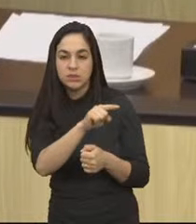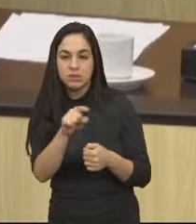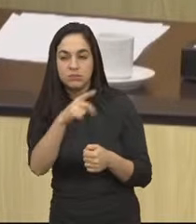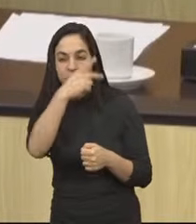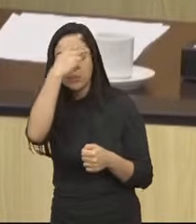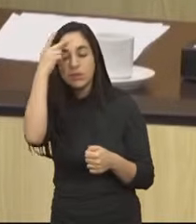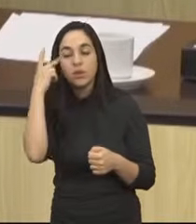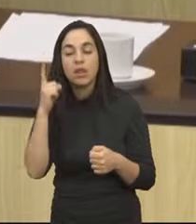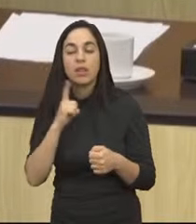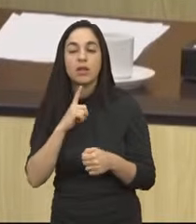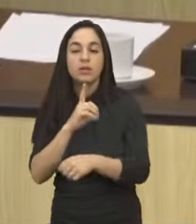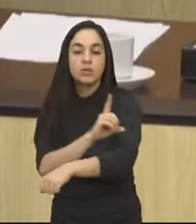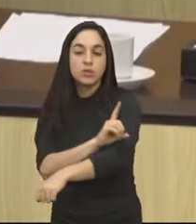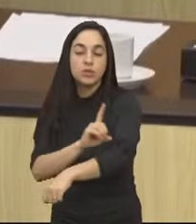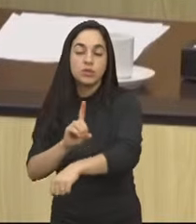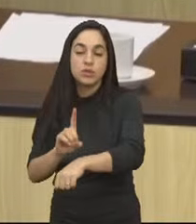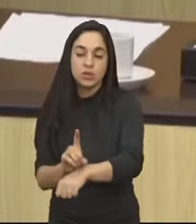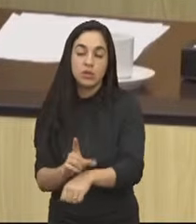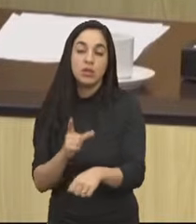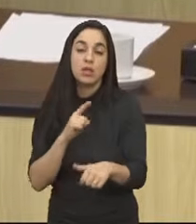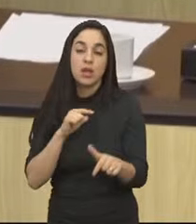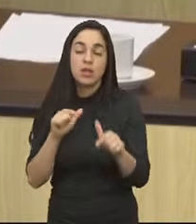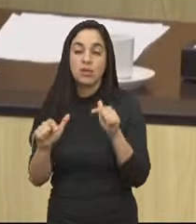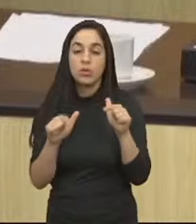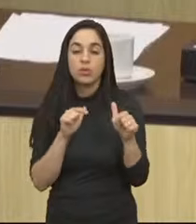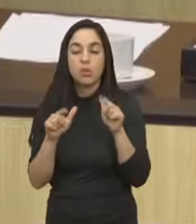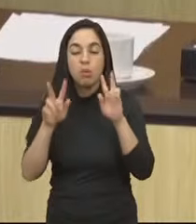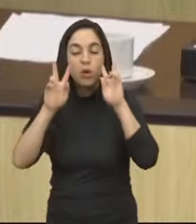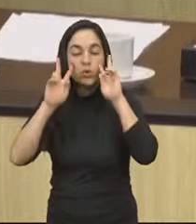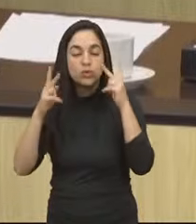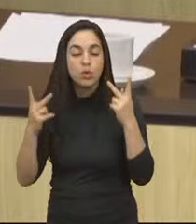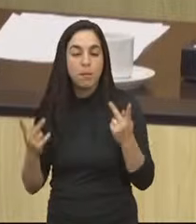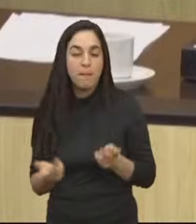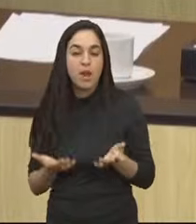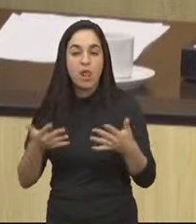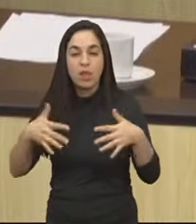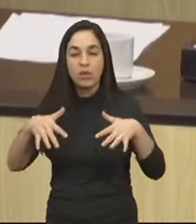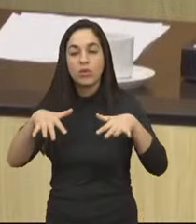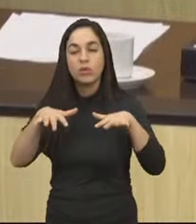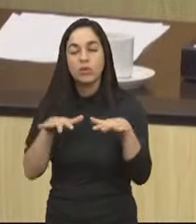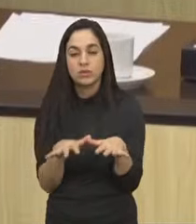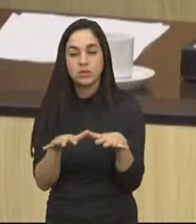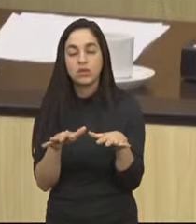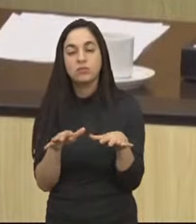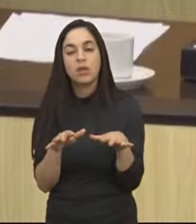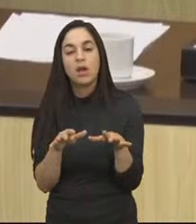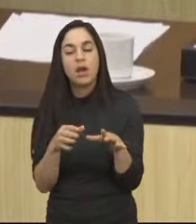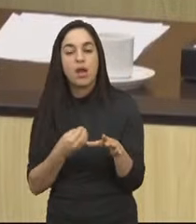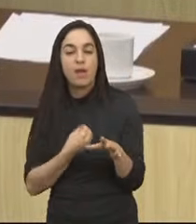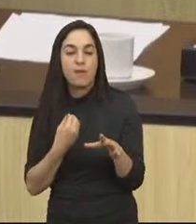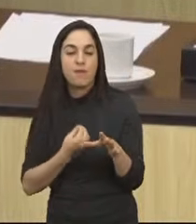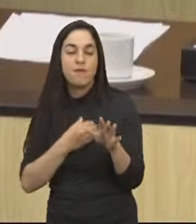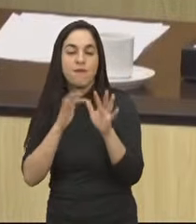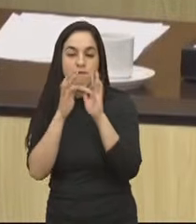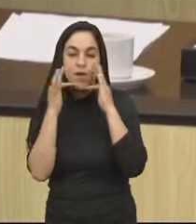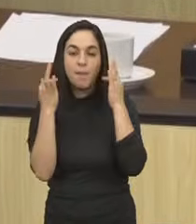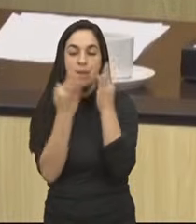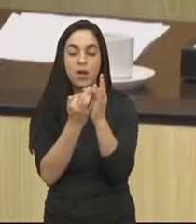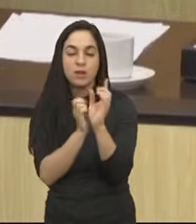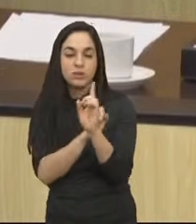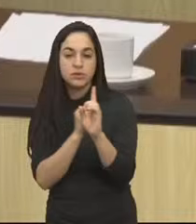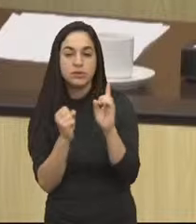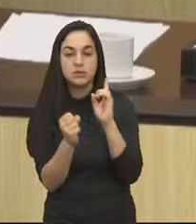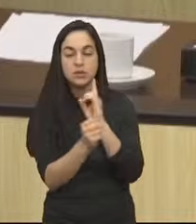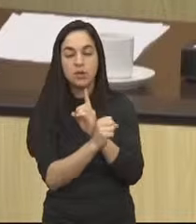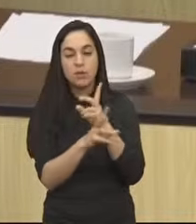Tal equipamento permitirá desenvolver um trabalho humanitário de inclusão e de retorno ao convívio familiar, fortalecendo as